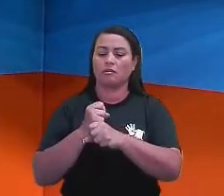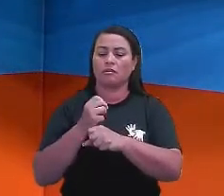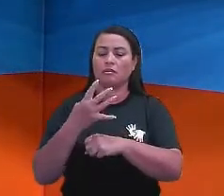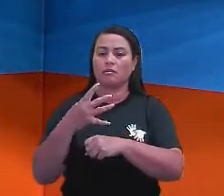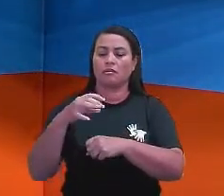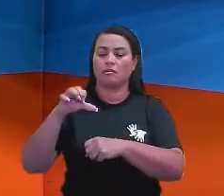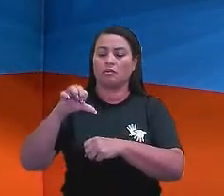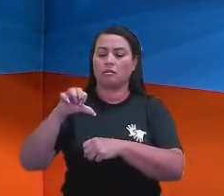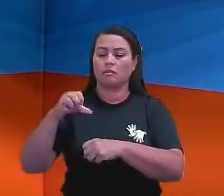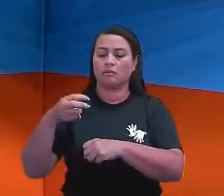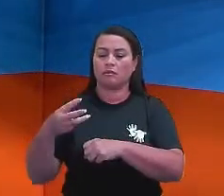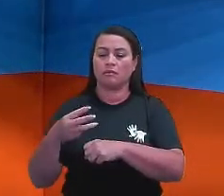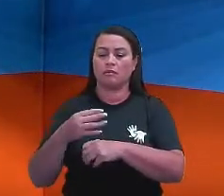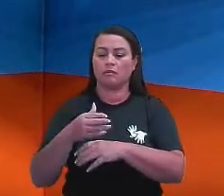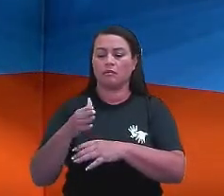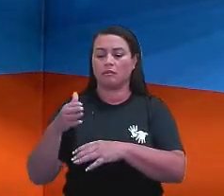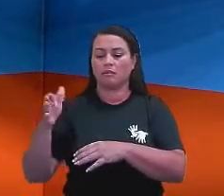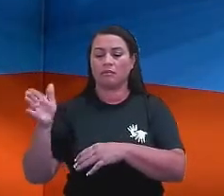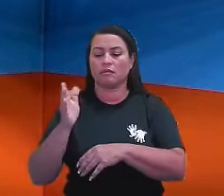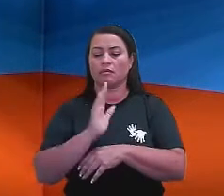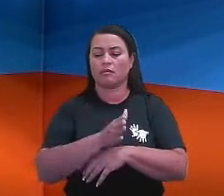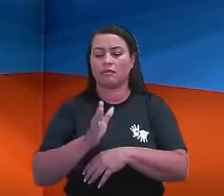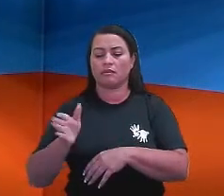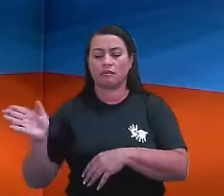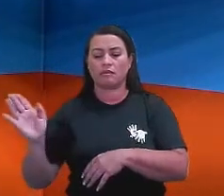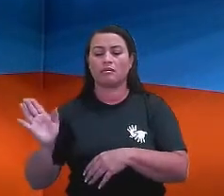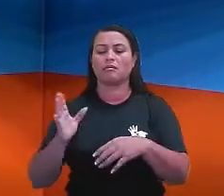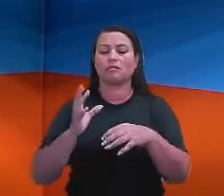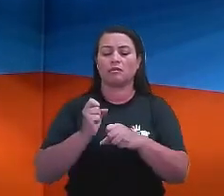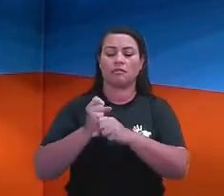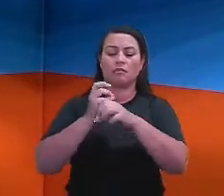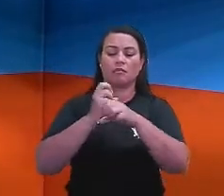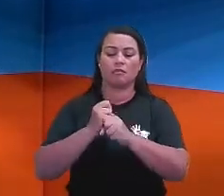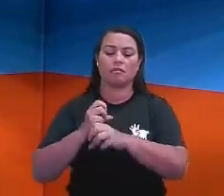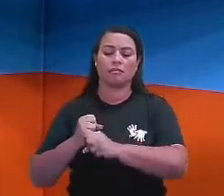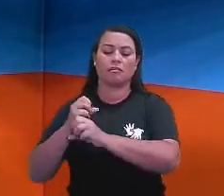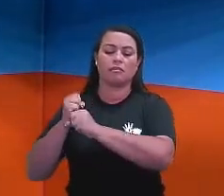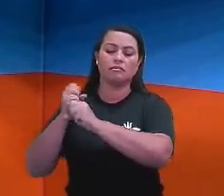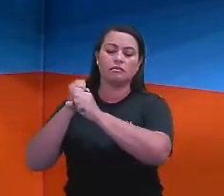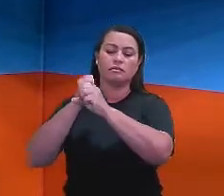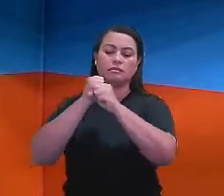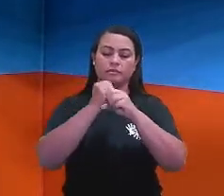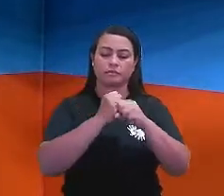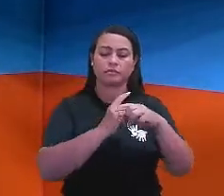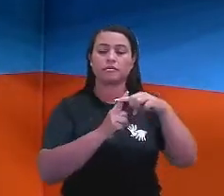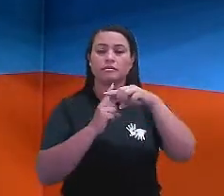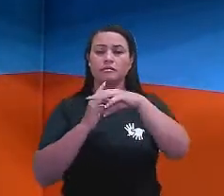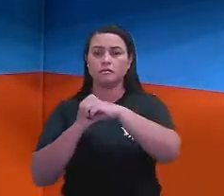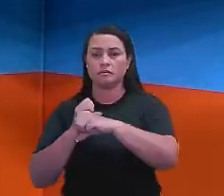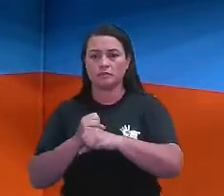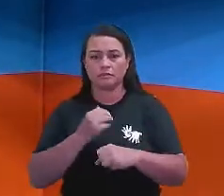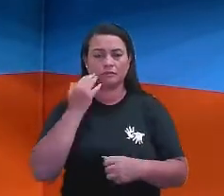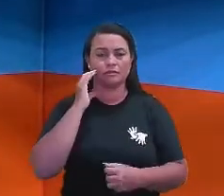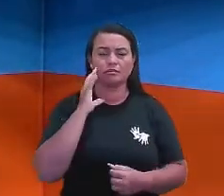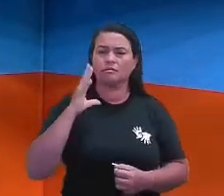adiciono 493 e assim sucessivamente. Aí vou adicionando 923,